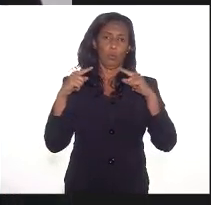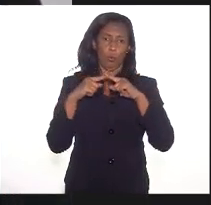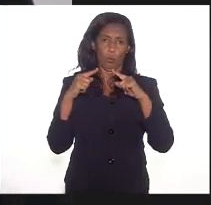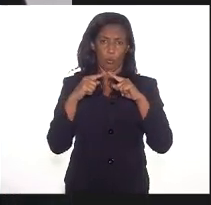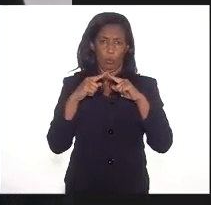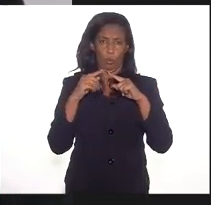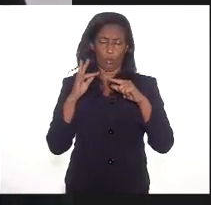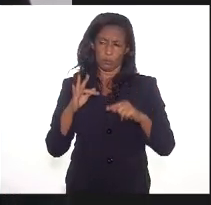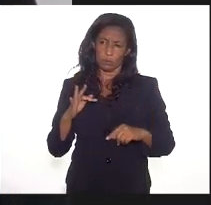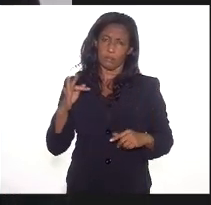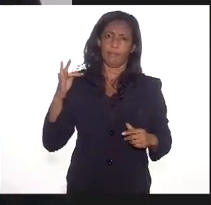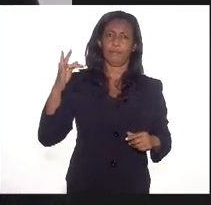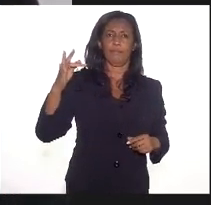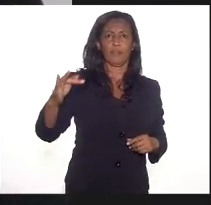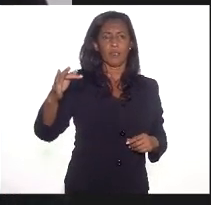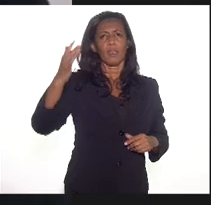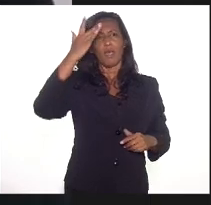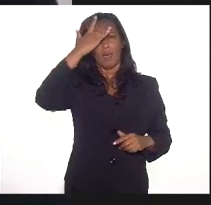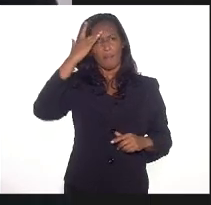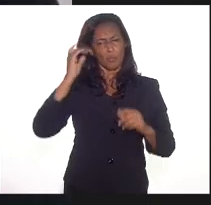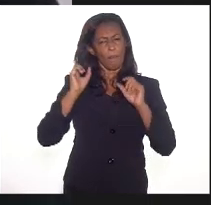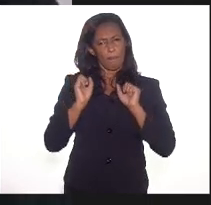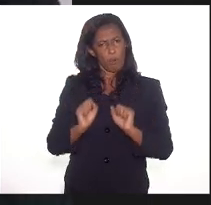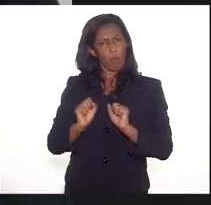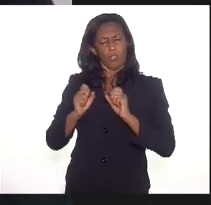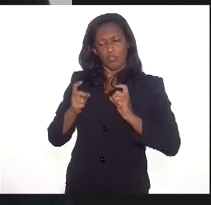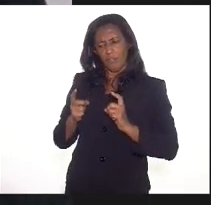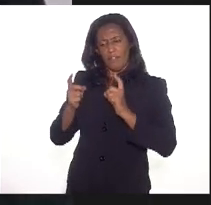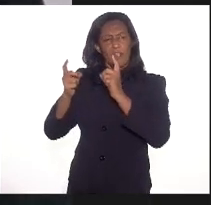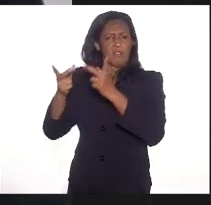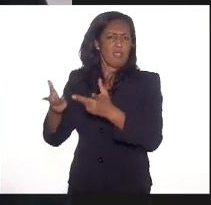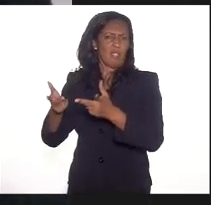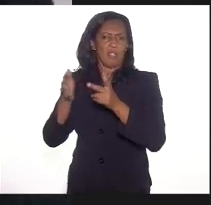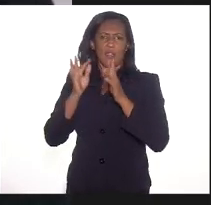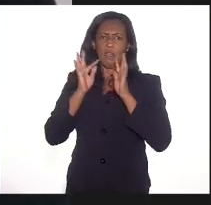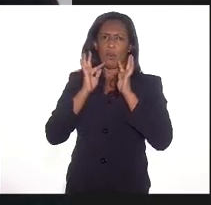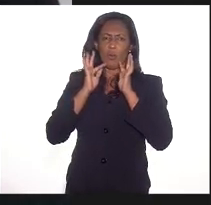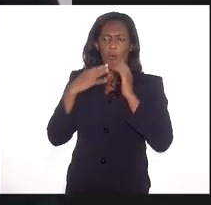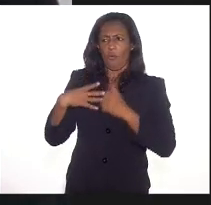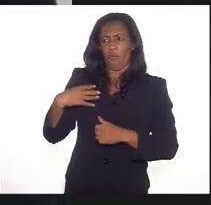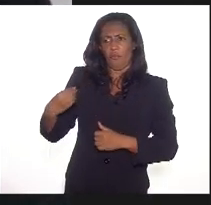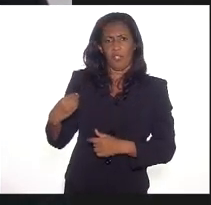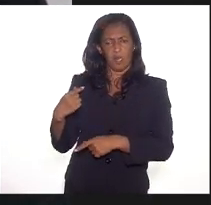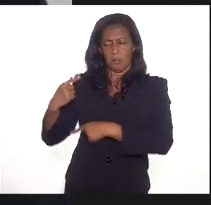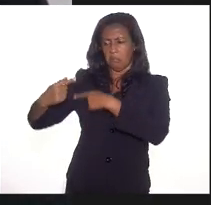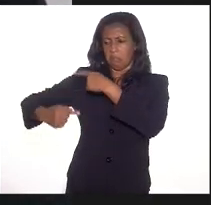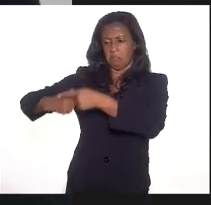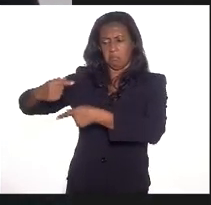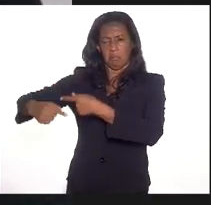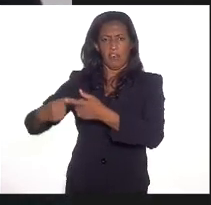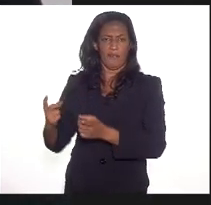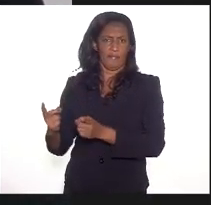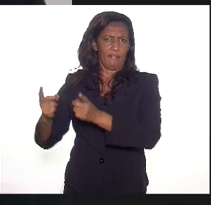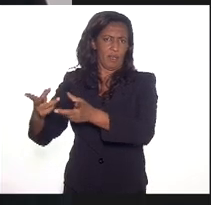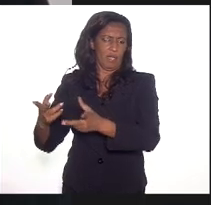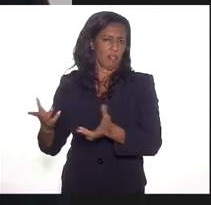na frente essa pessoa pode vender, ou seus herdeiros, né, poderão vender, mas,